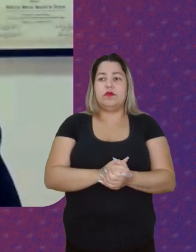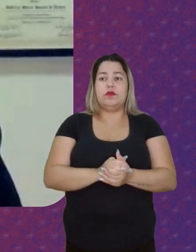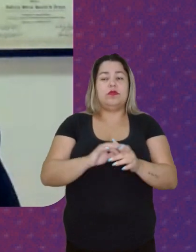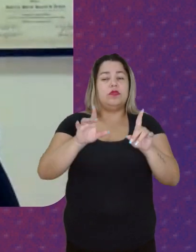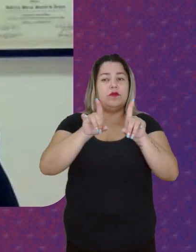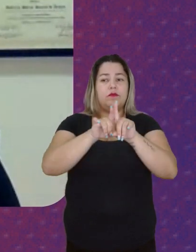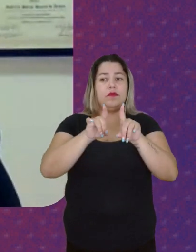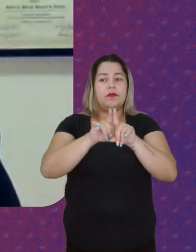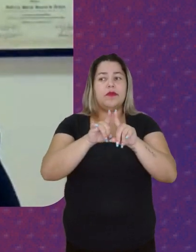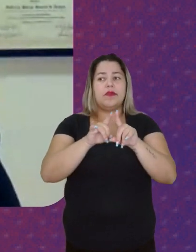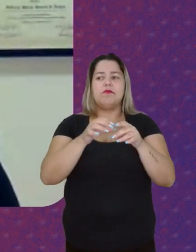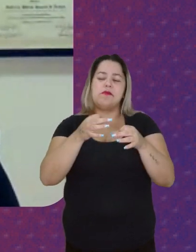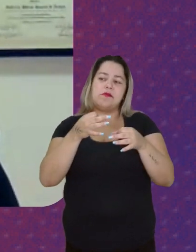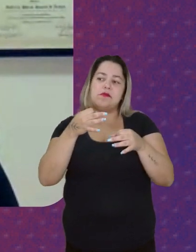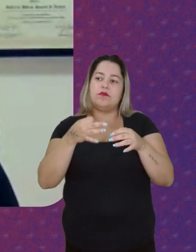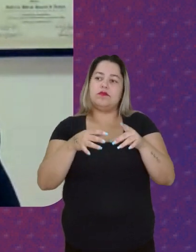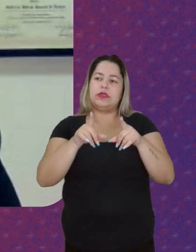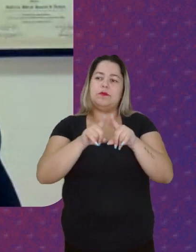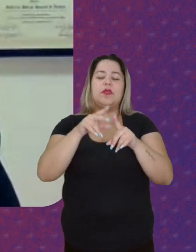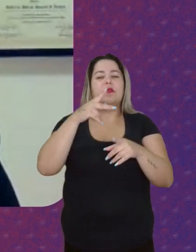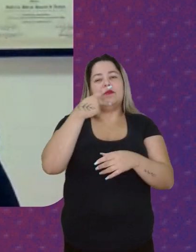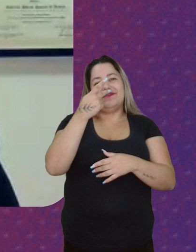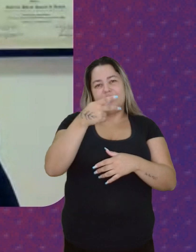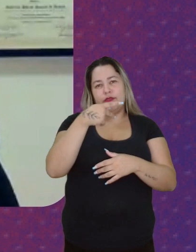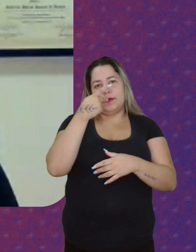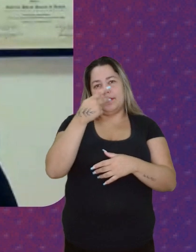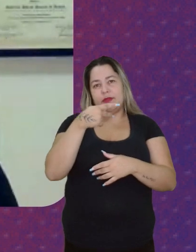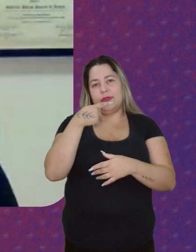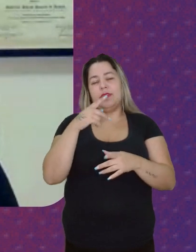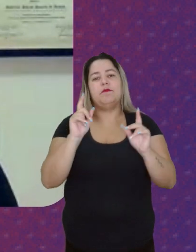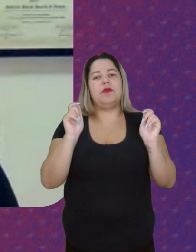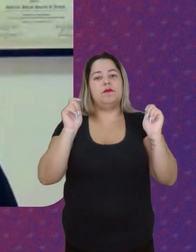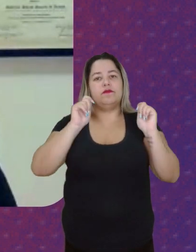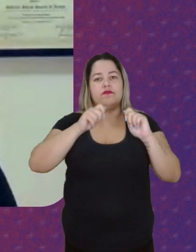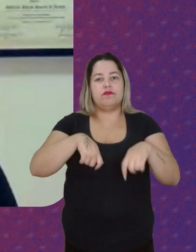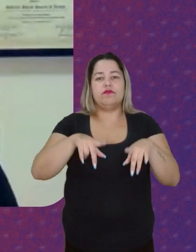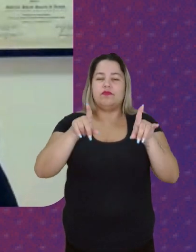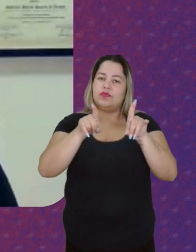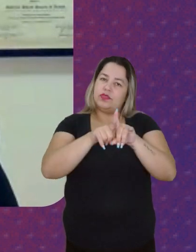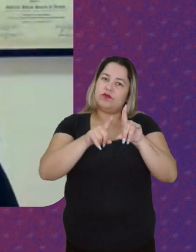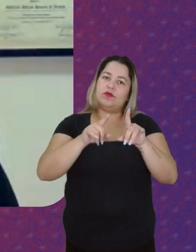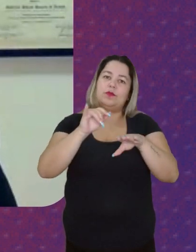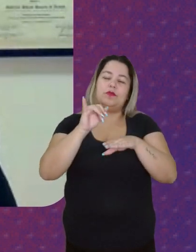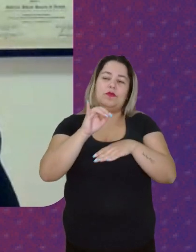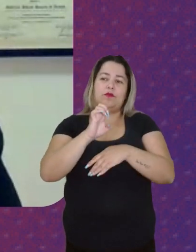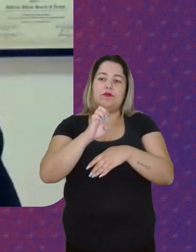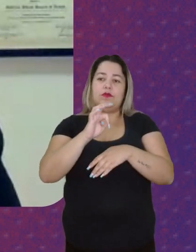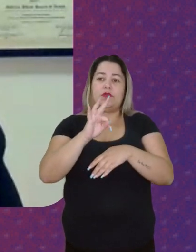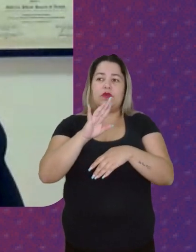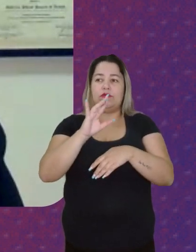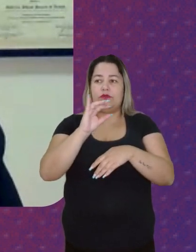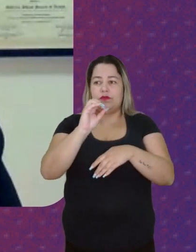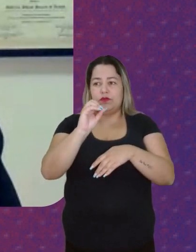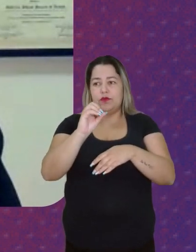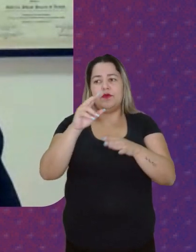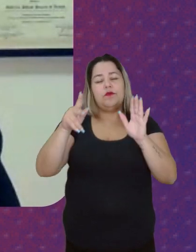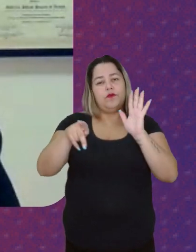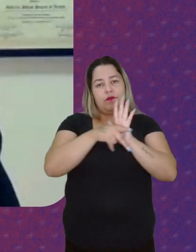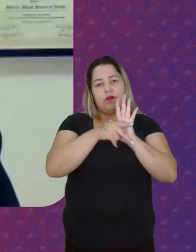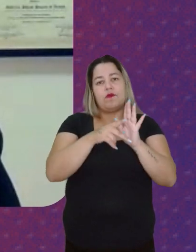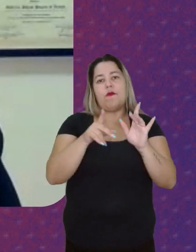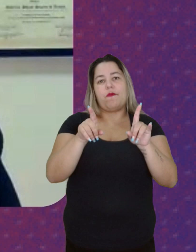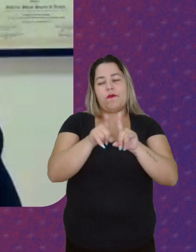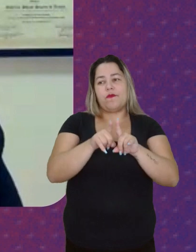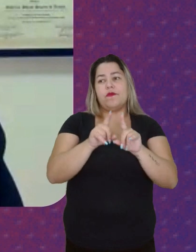completo e que eles falam também sobre essa necessidade do estatuto próprio da federação, né, e que